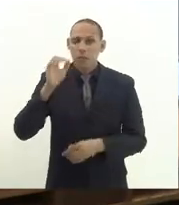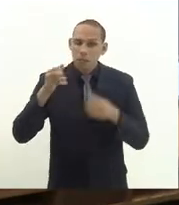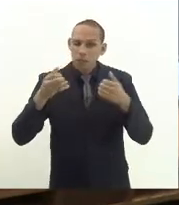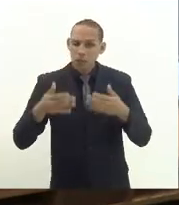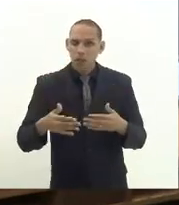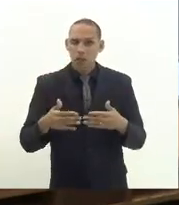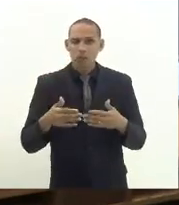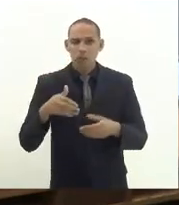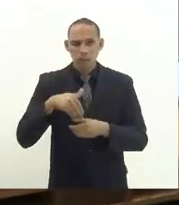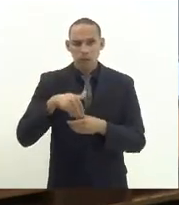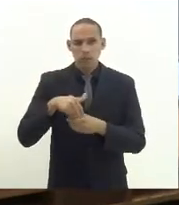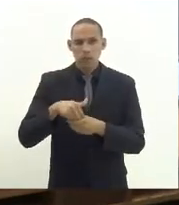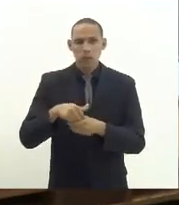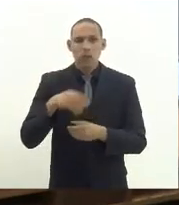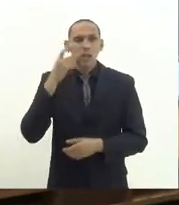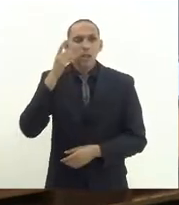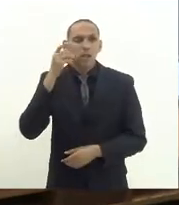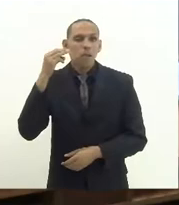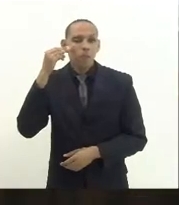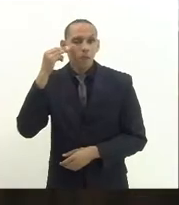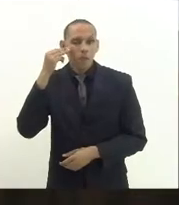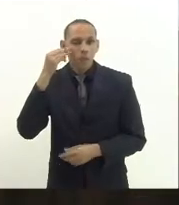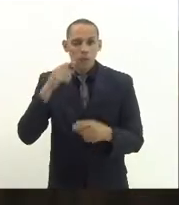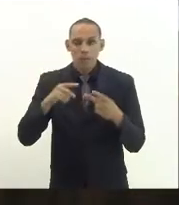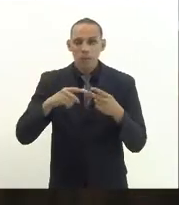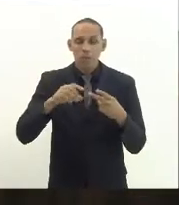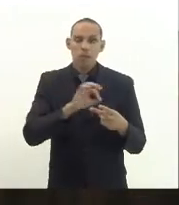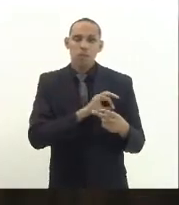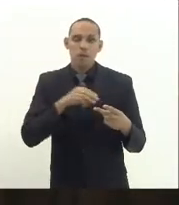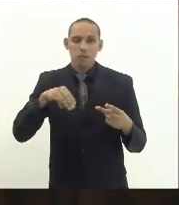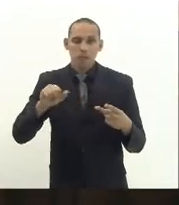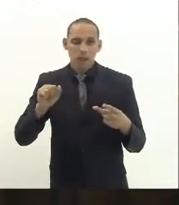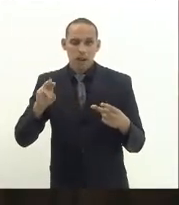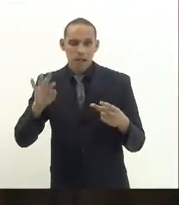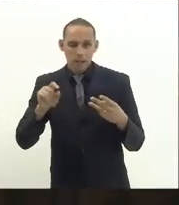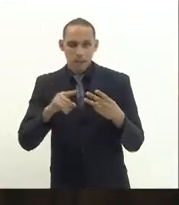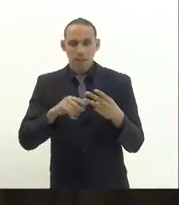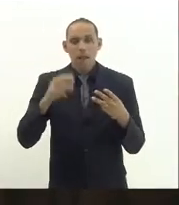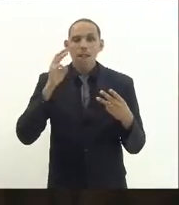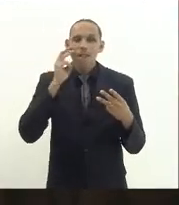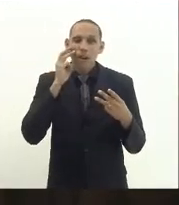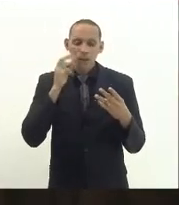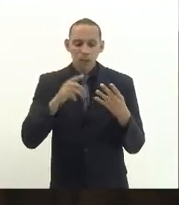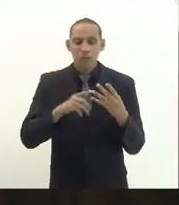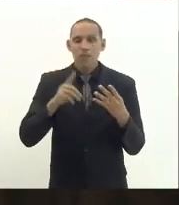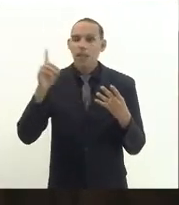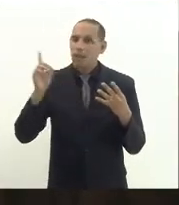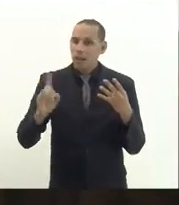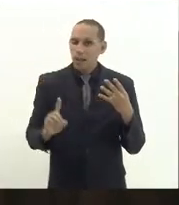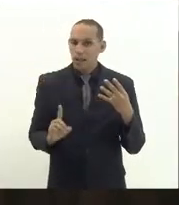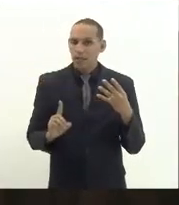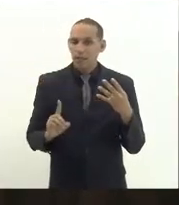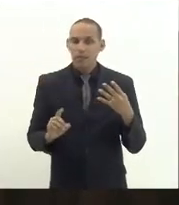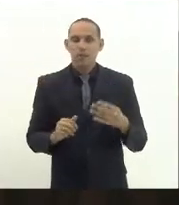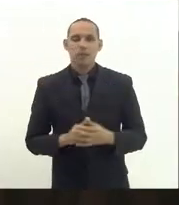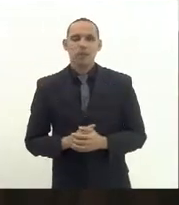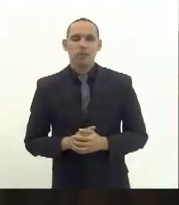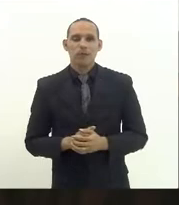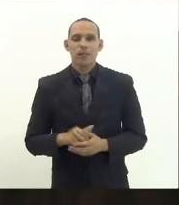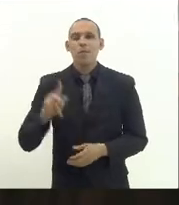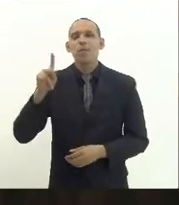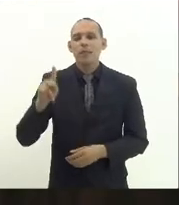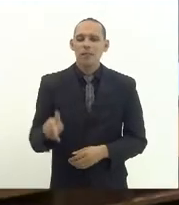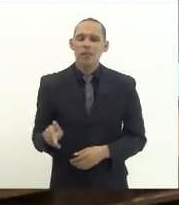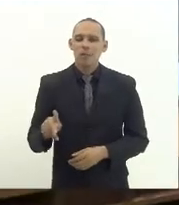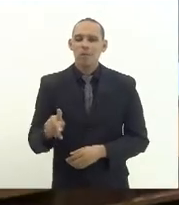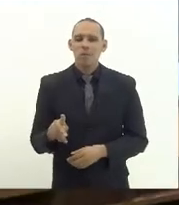amplamente Deputado a Mônica deputada Marta waldeck e Dani para declarar a votos seu